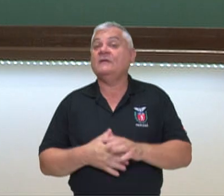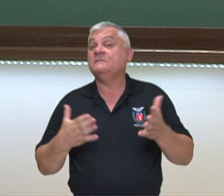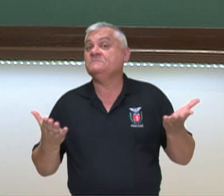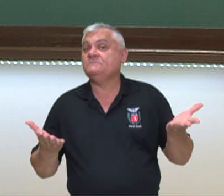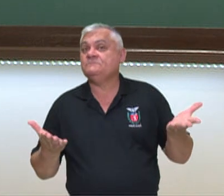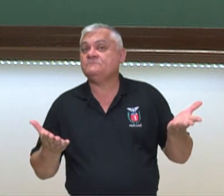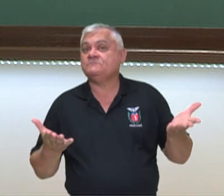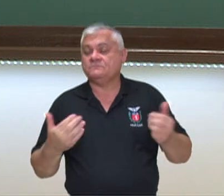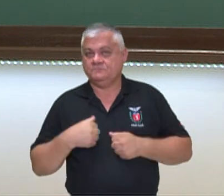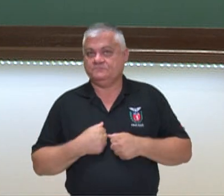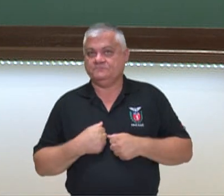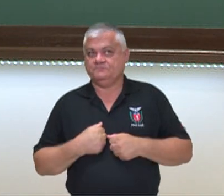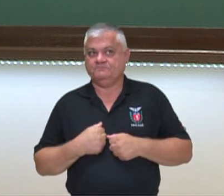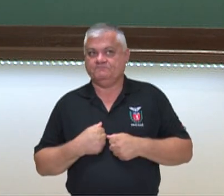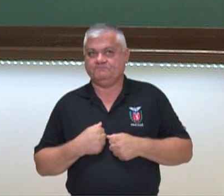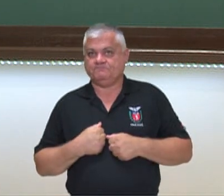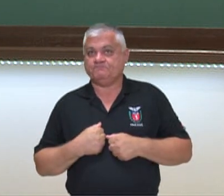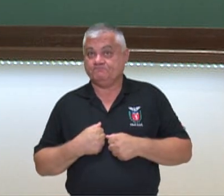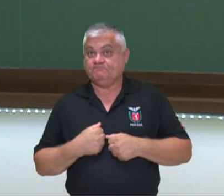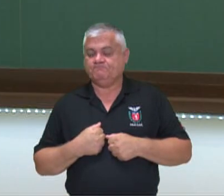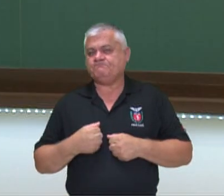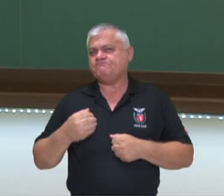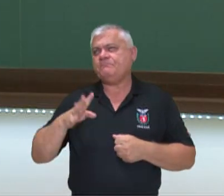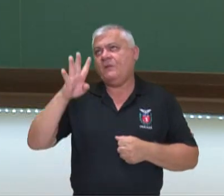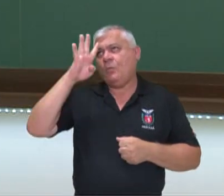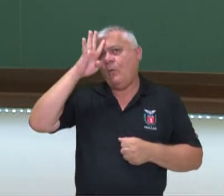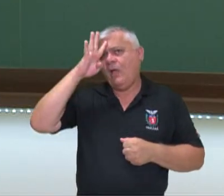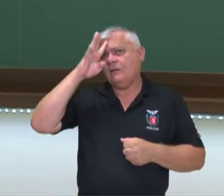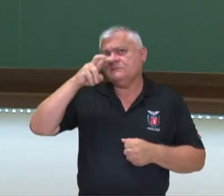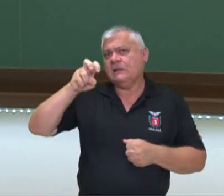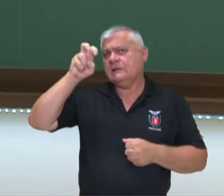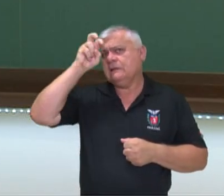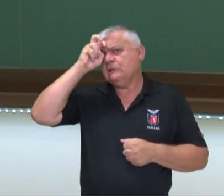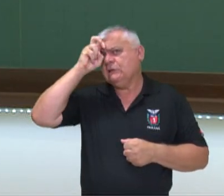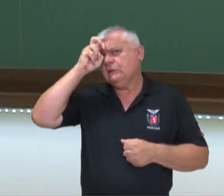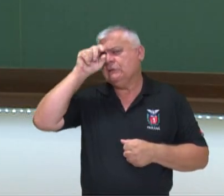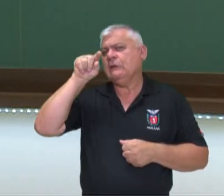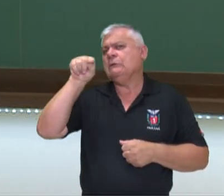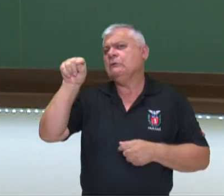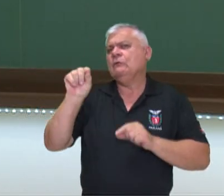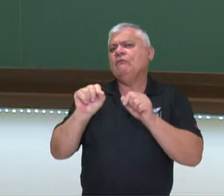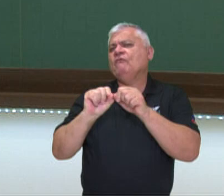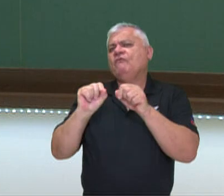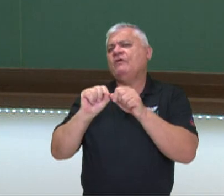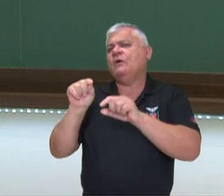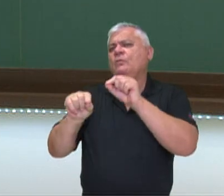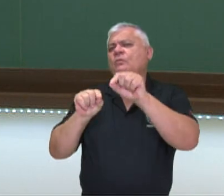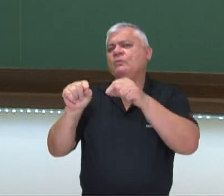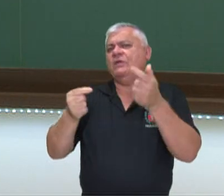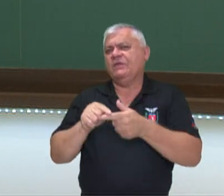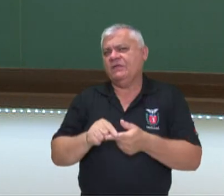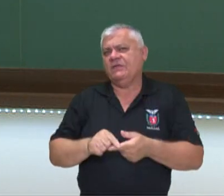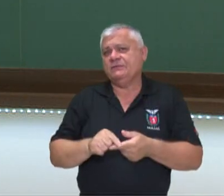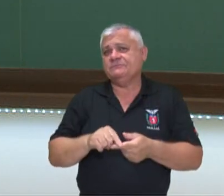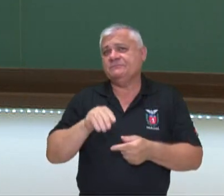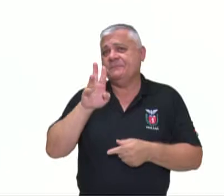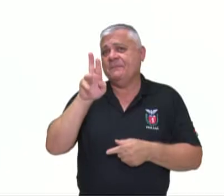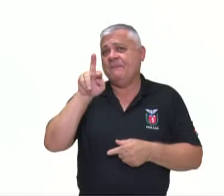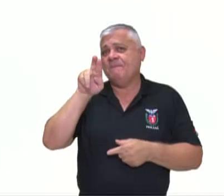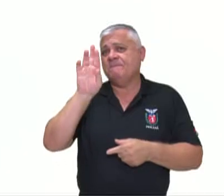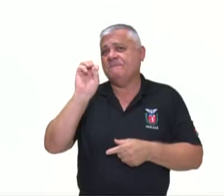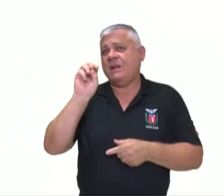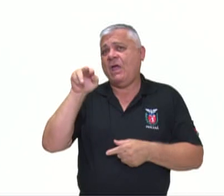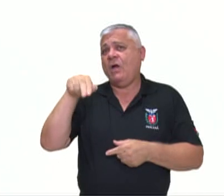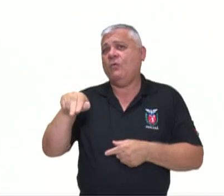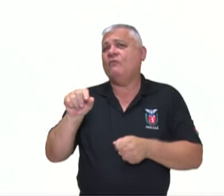Então, pessoal, na quarta e na quinta, on Wednesdays and on Thursdays, o que será que o Sr. Brown poderia fazer? Uma